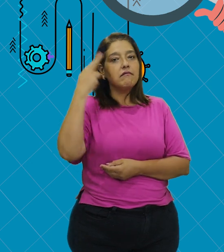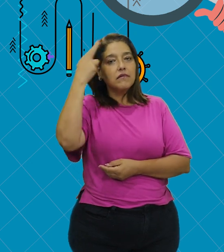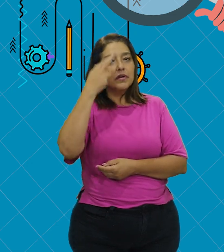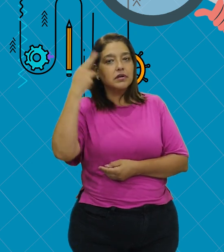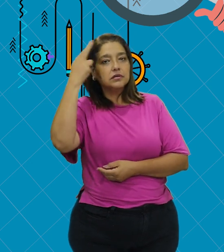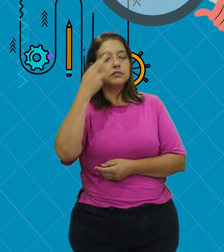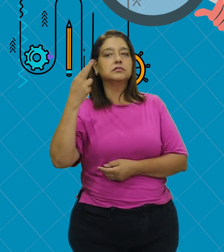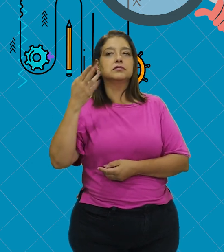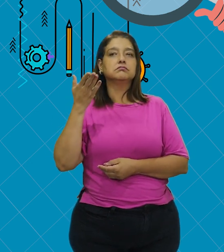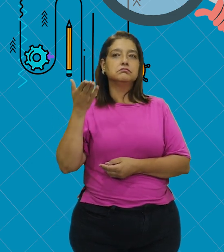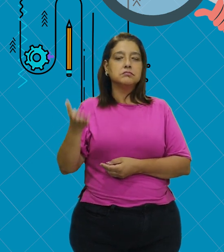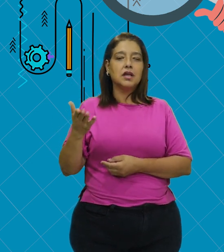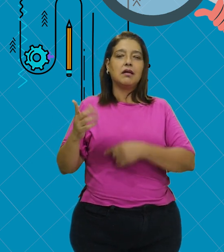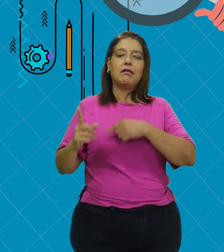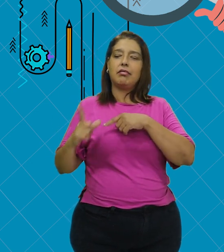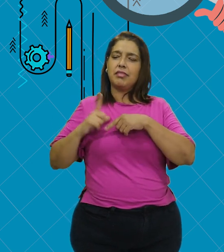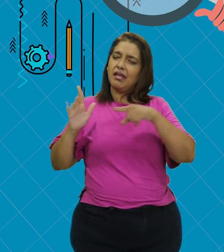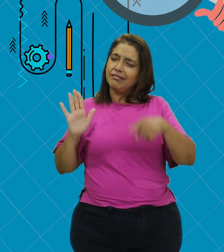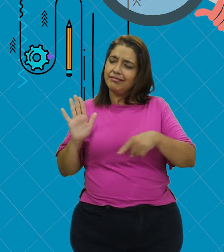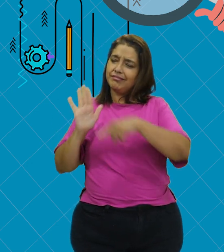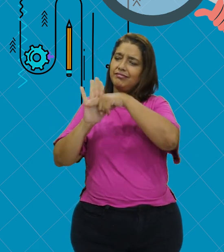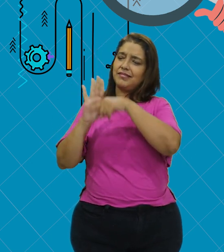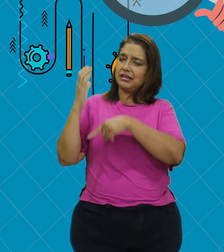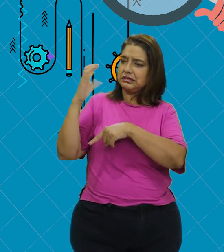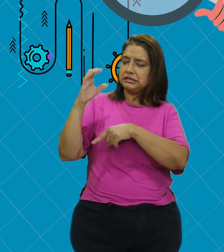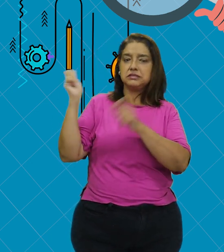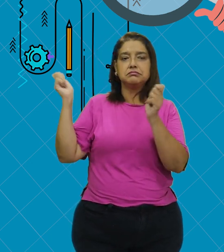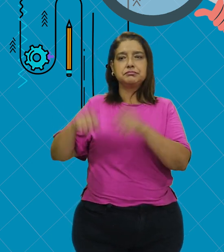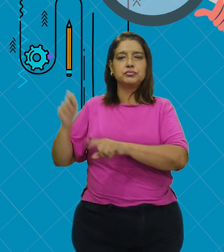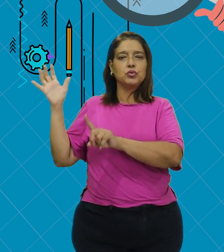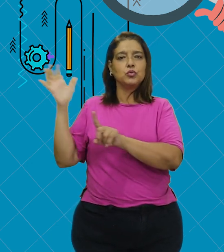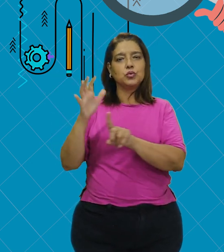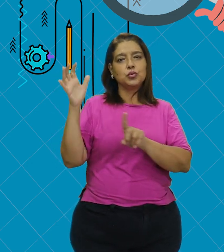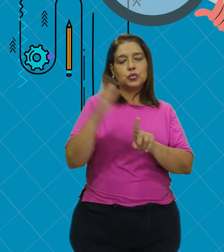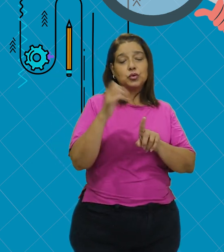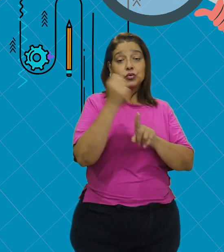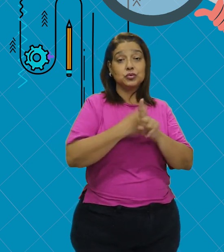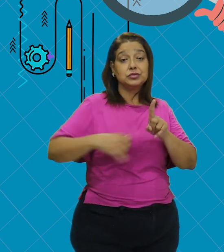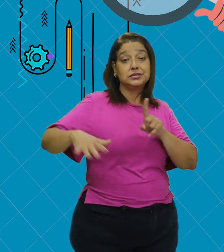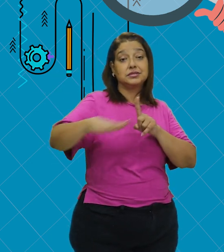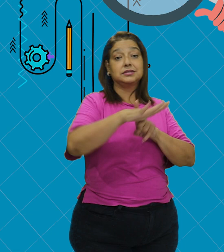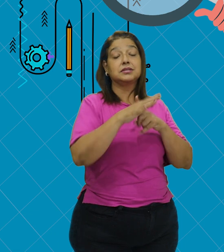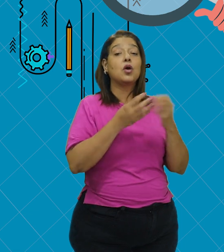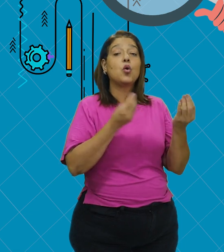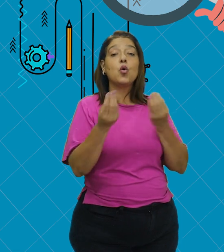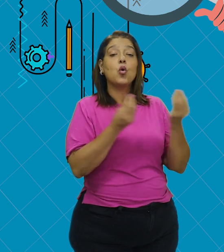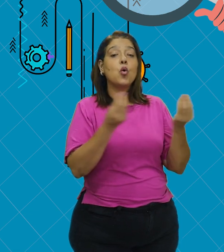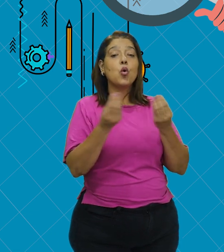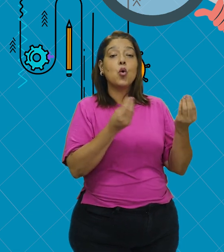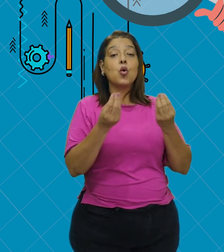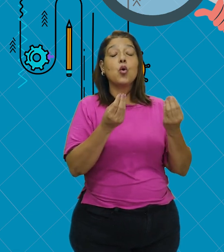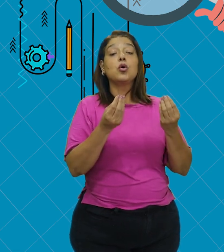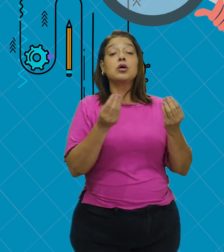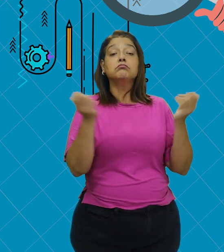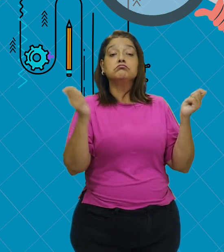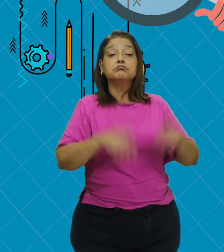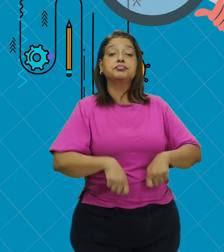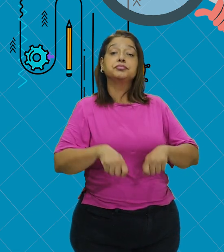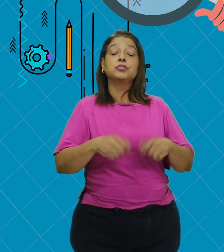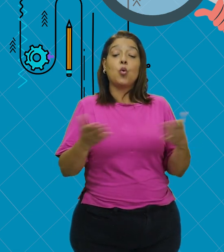o negacionismo científico pode afetar a sociedade e como essa questão afeta